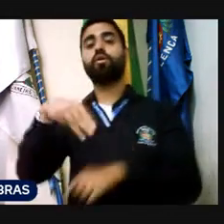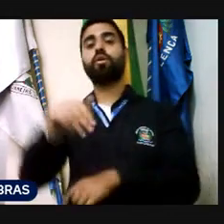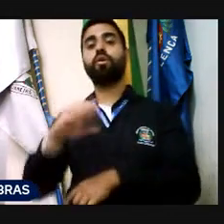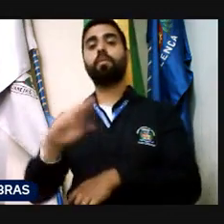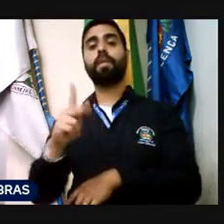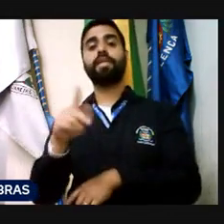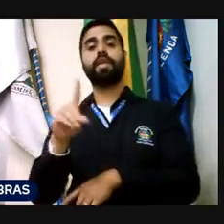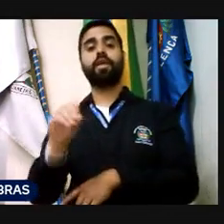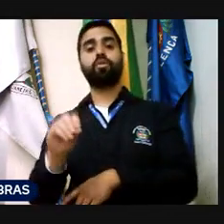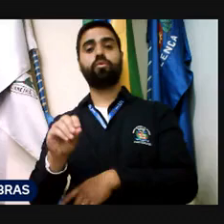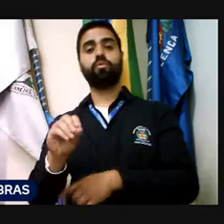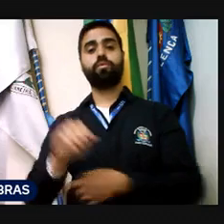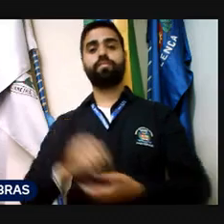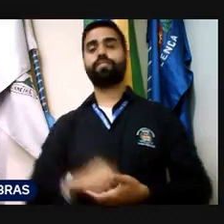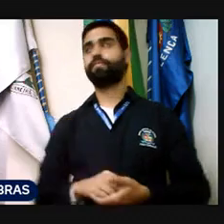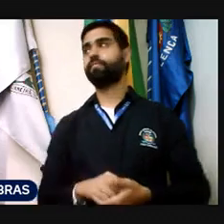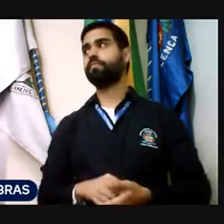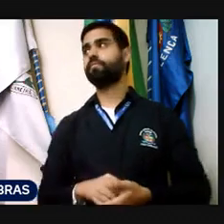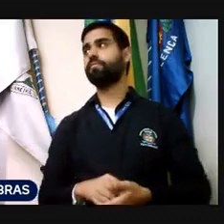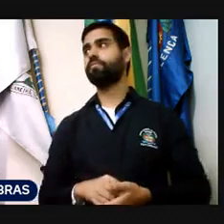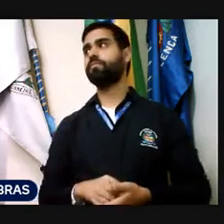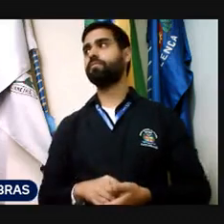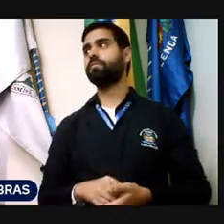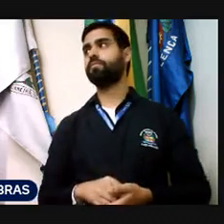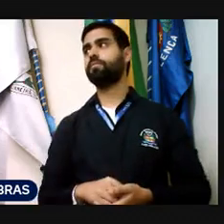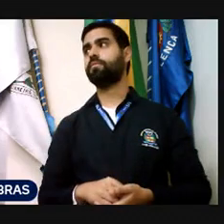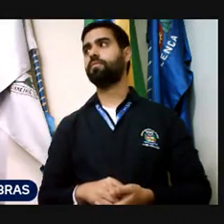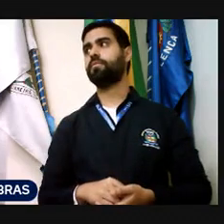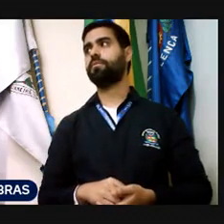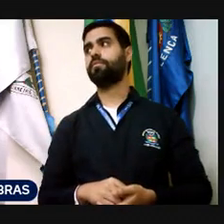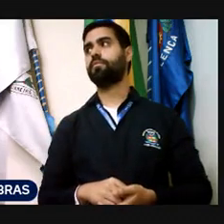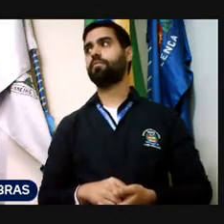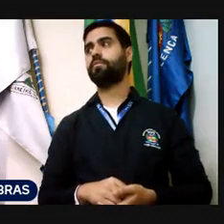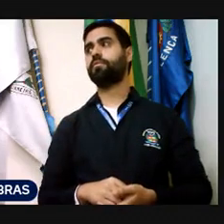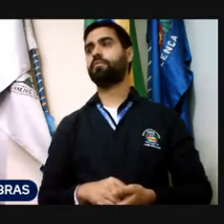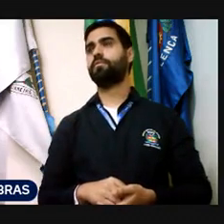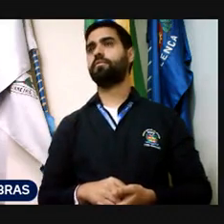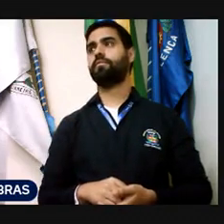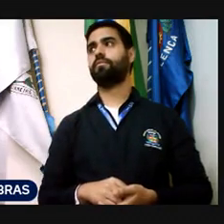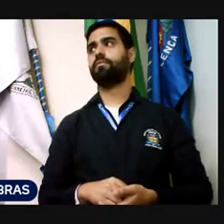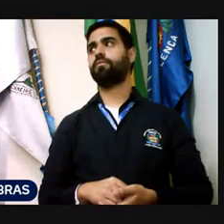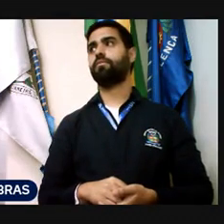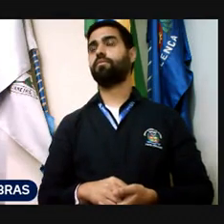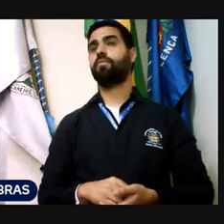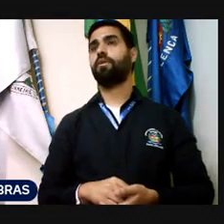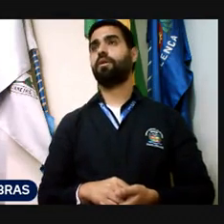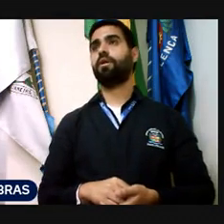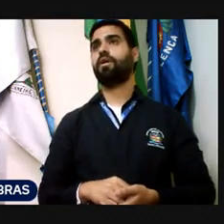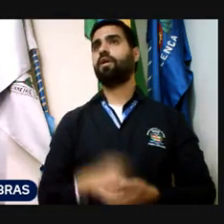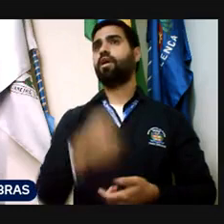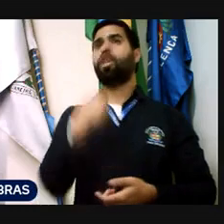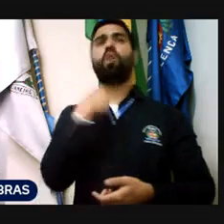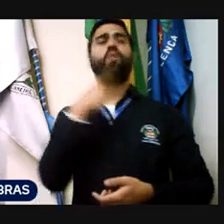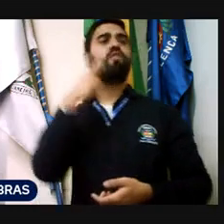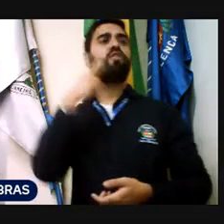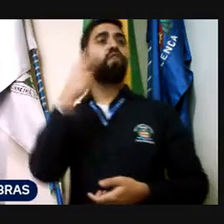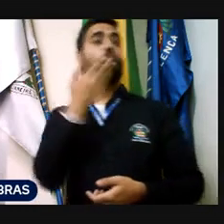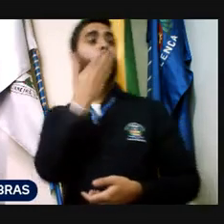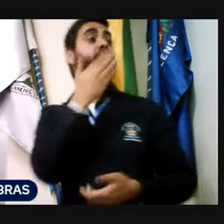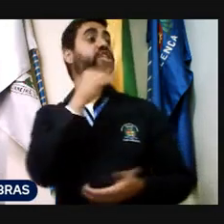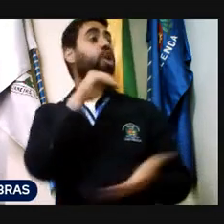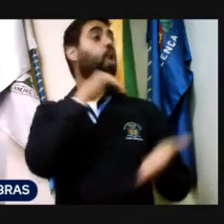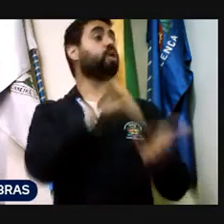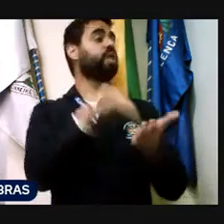Não cabe o vereador e vi pedir ao secretário de